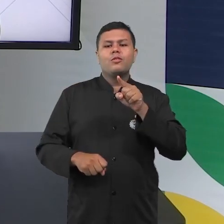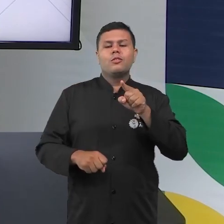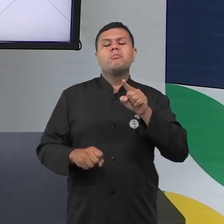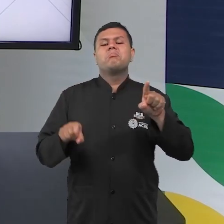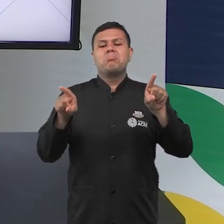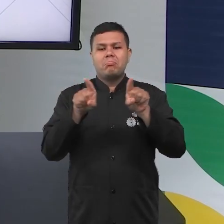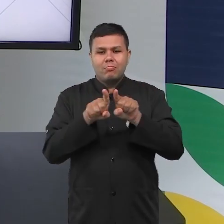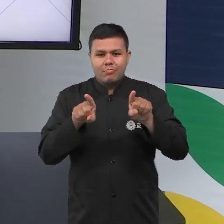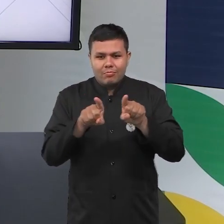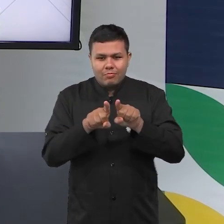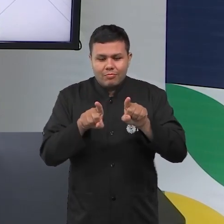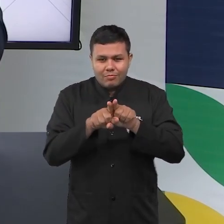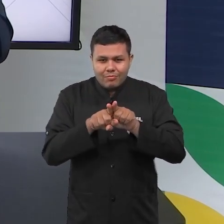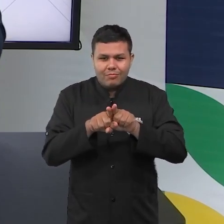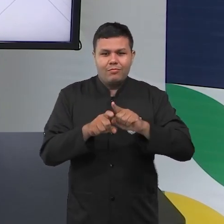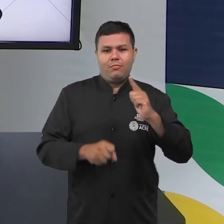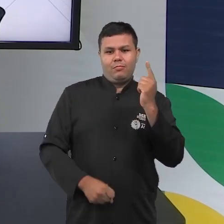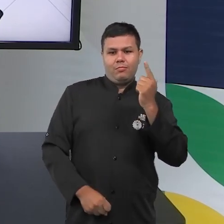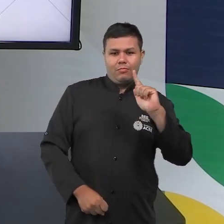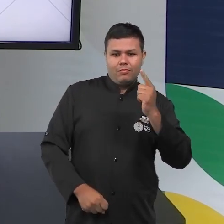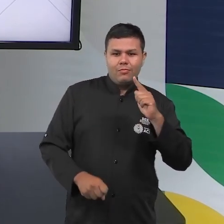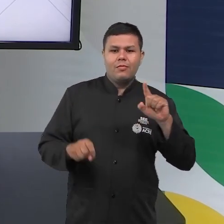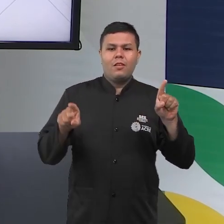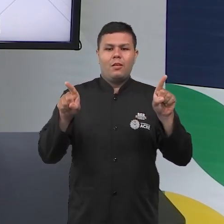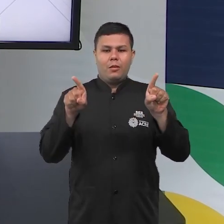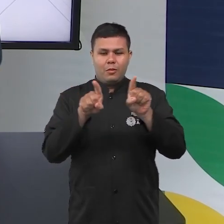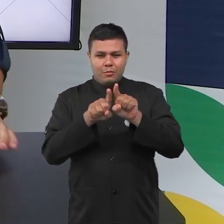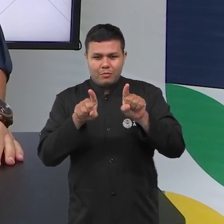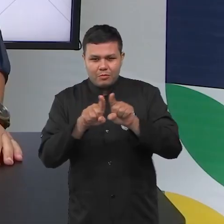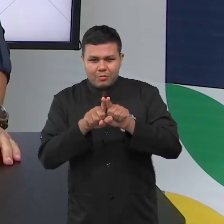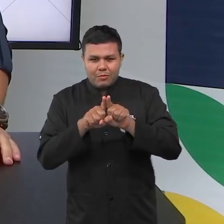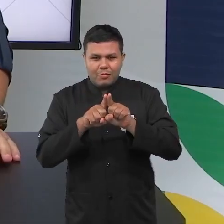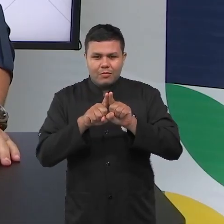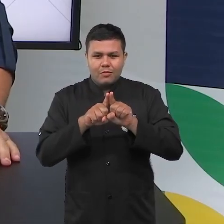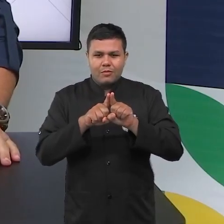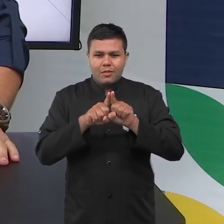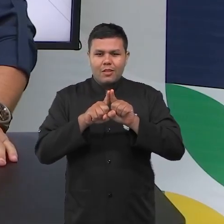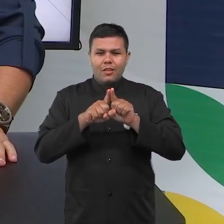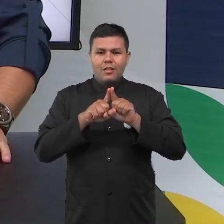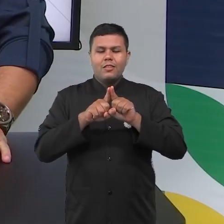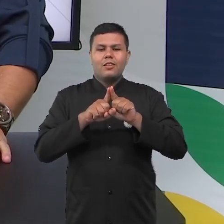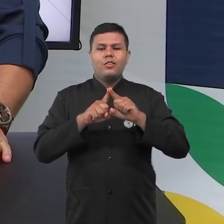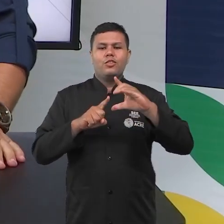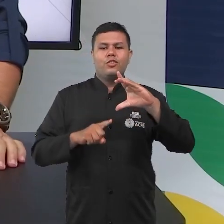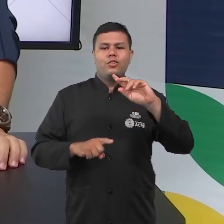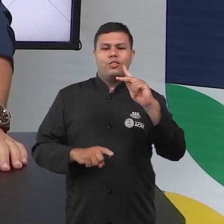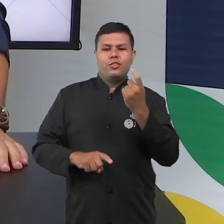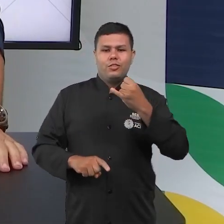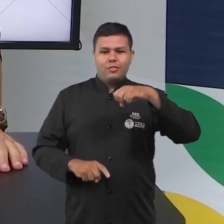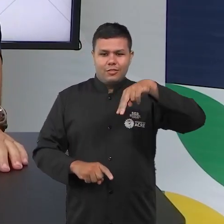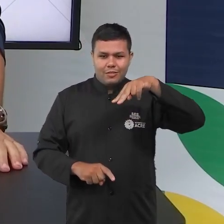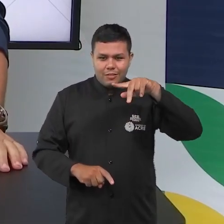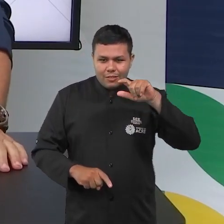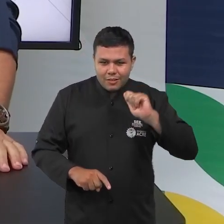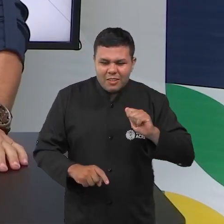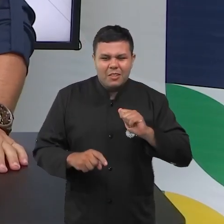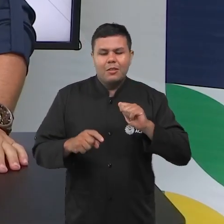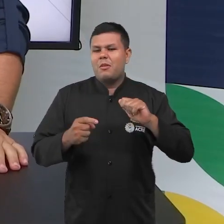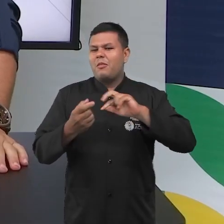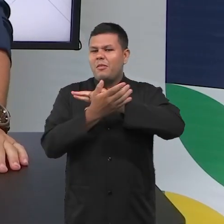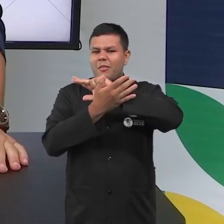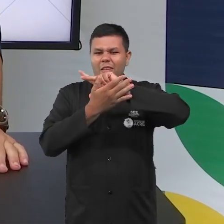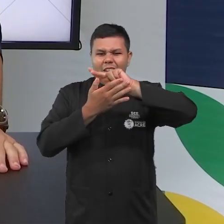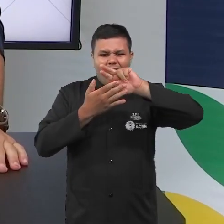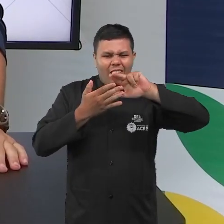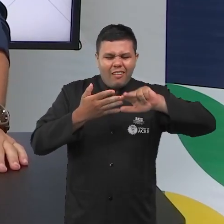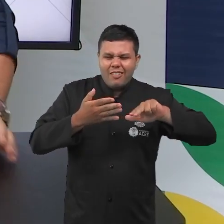em Goiânia, você já ouviu falar em Chernobyl, você já ouviu falar em Césio, você já ouviu falar de tsunami.